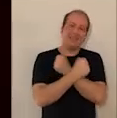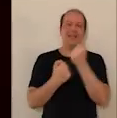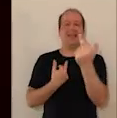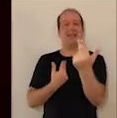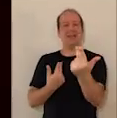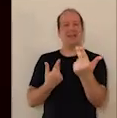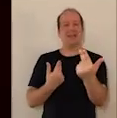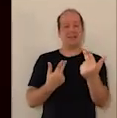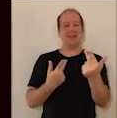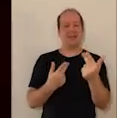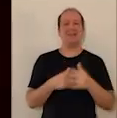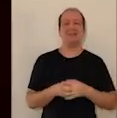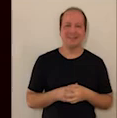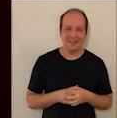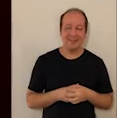Hein?